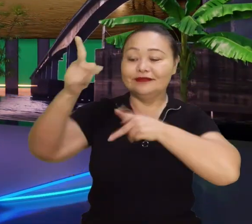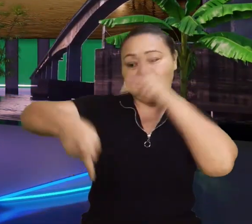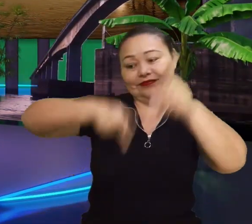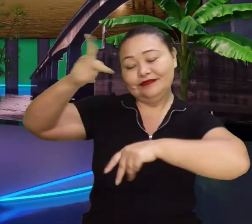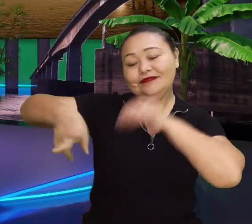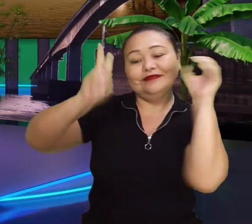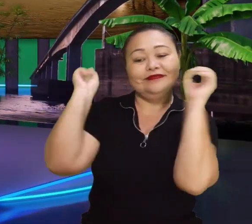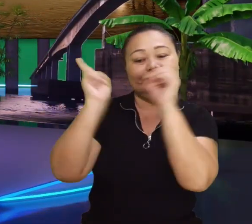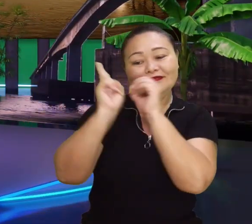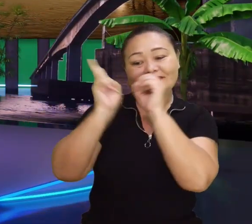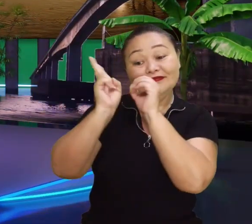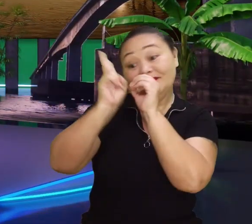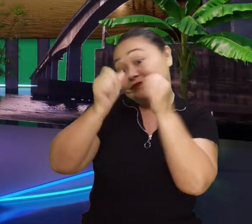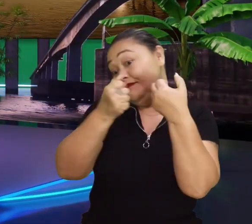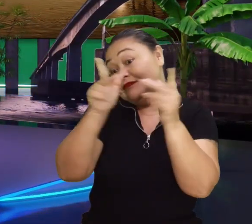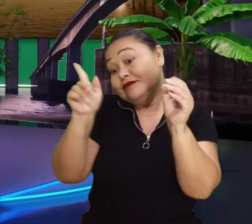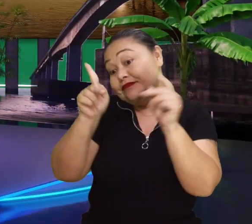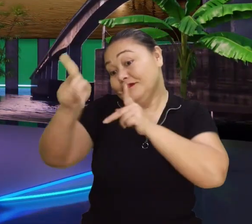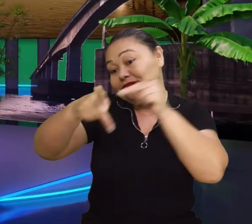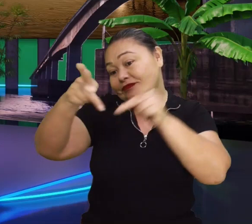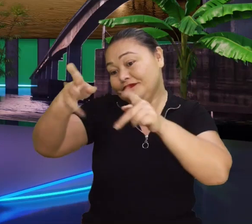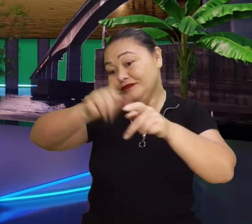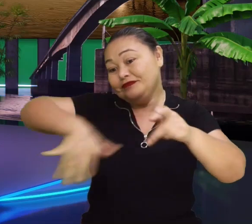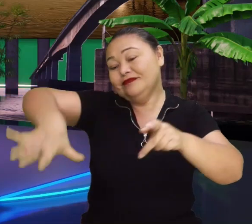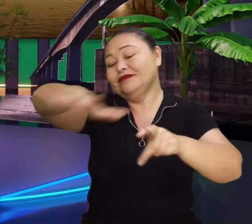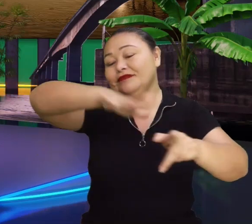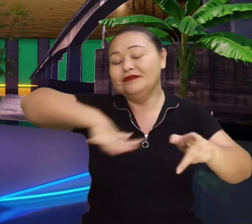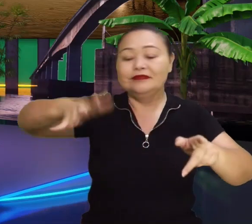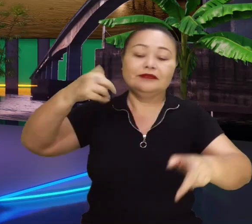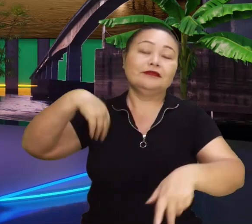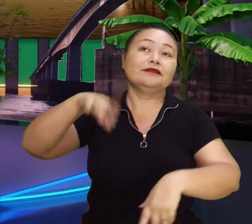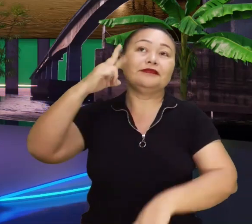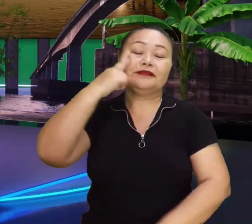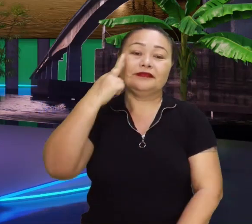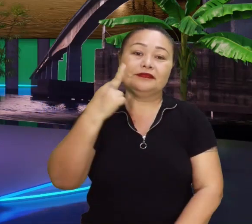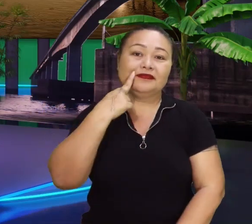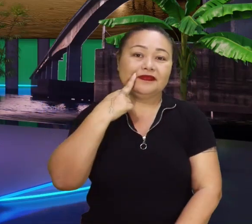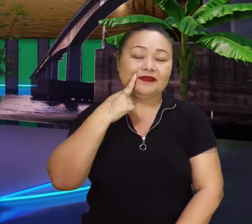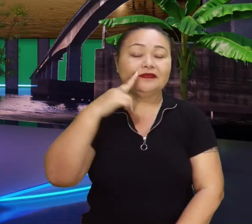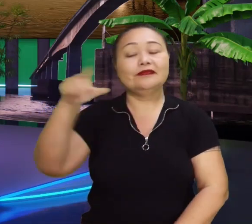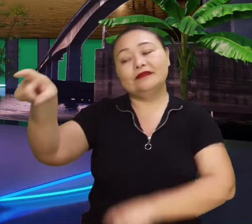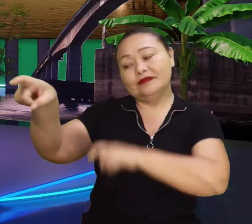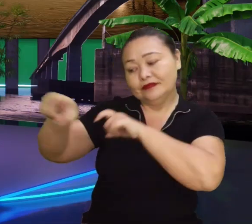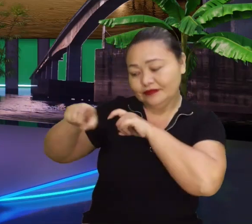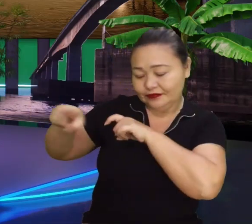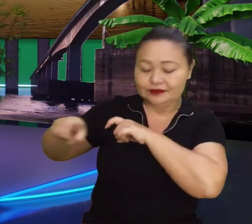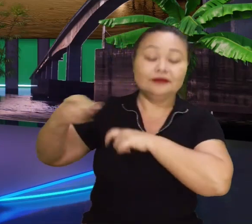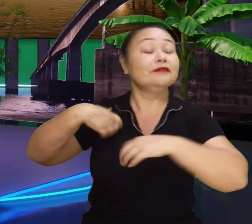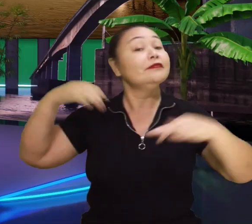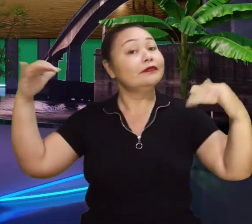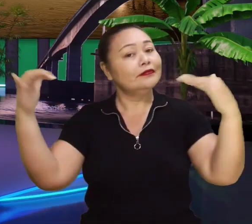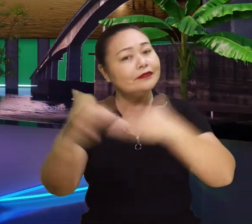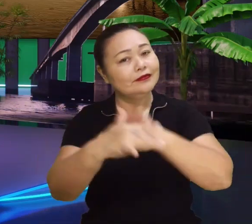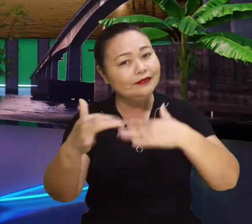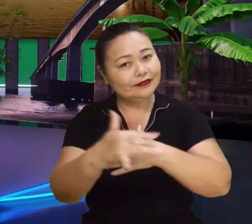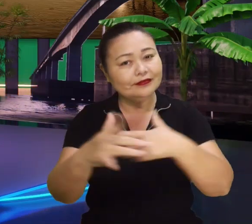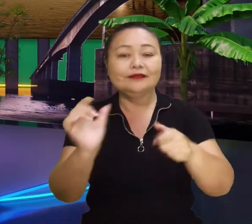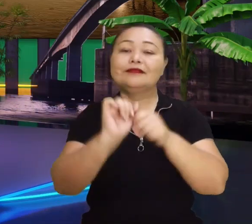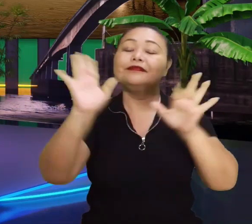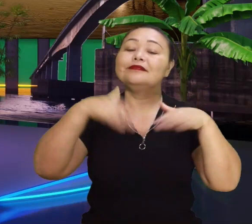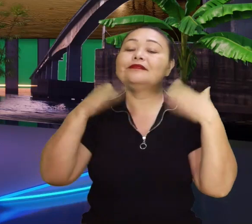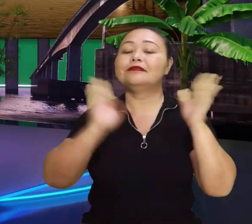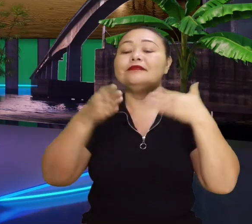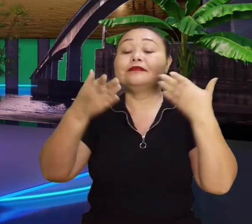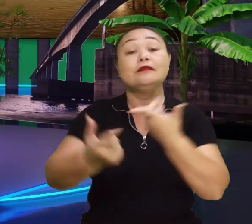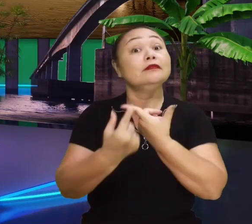a população em geral, né, de Rondônia, população rural, população urbana, agora a gente vai entrar numa